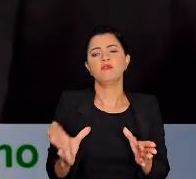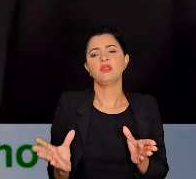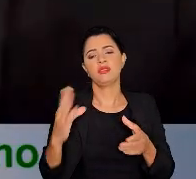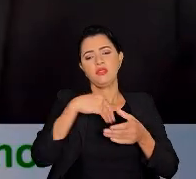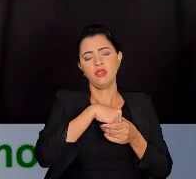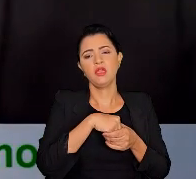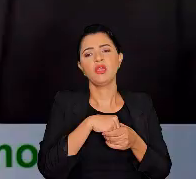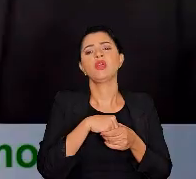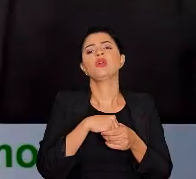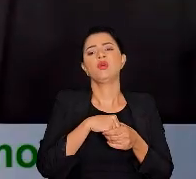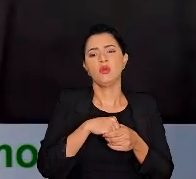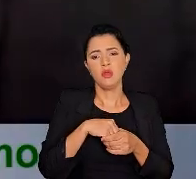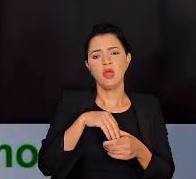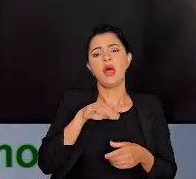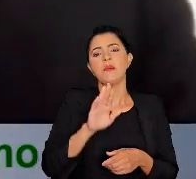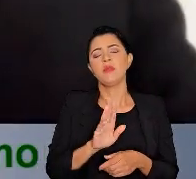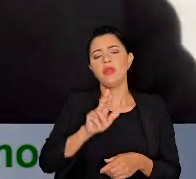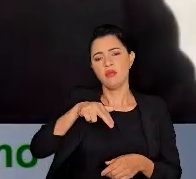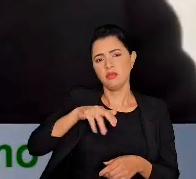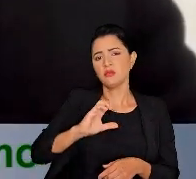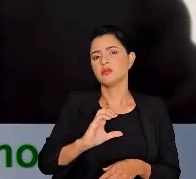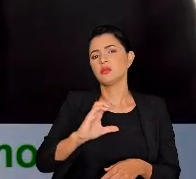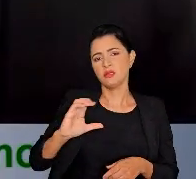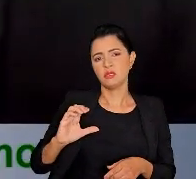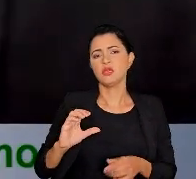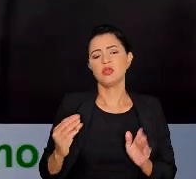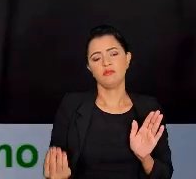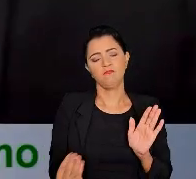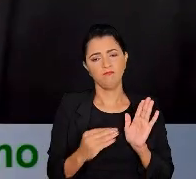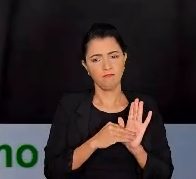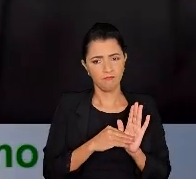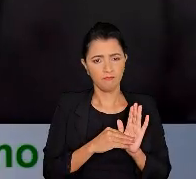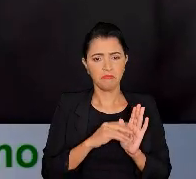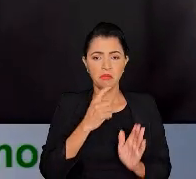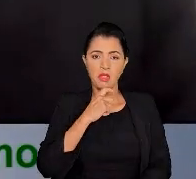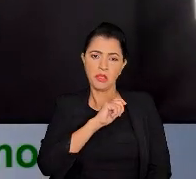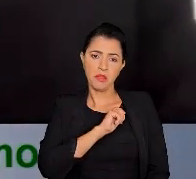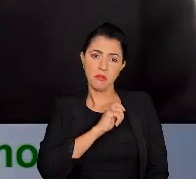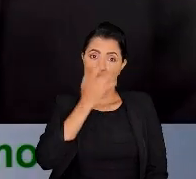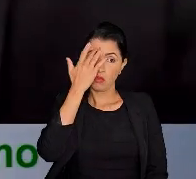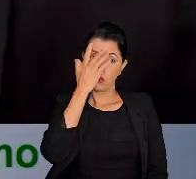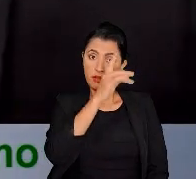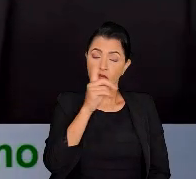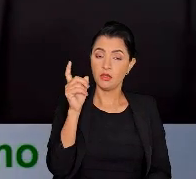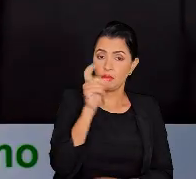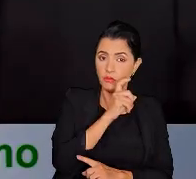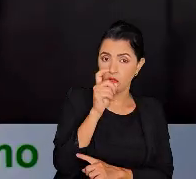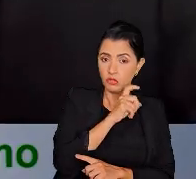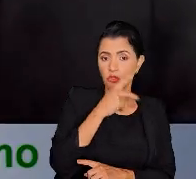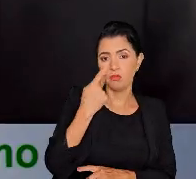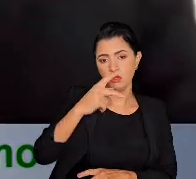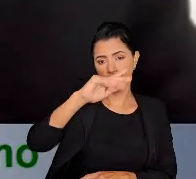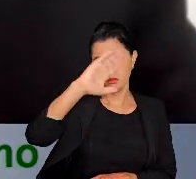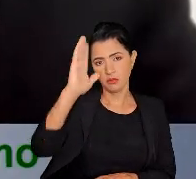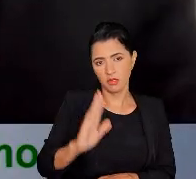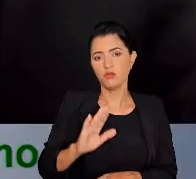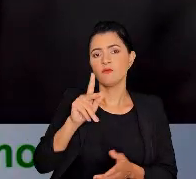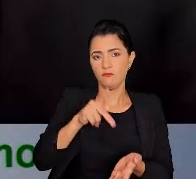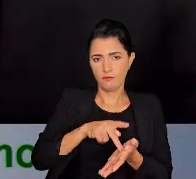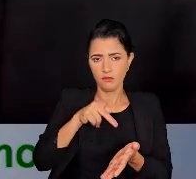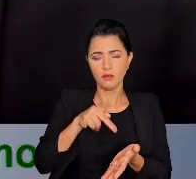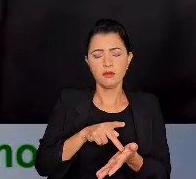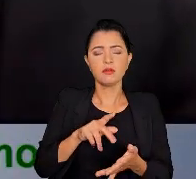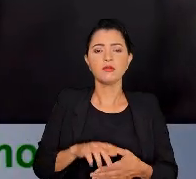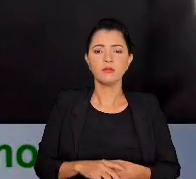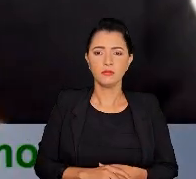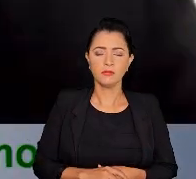Base Nacional Comum Curricular, né? Então, na Espanha, eu não sei se é fake news, mas no Brasil é verdade. Então,